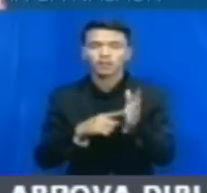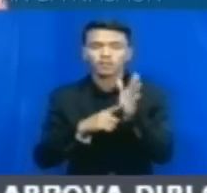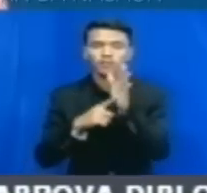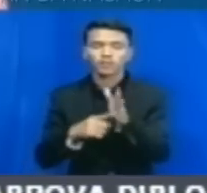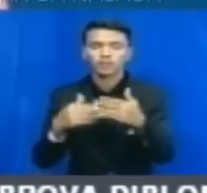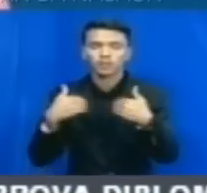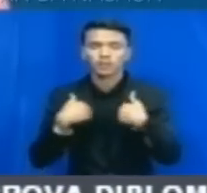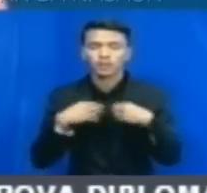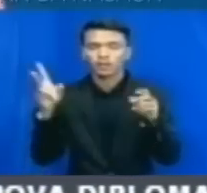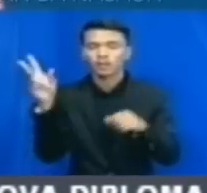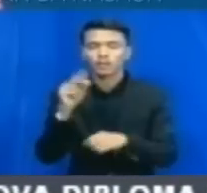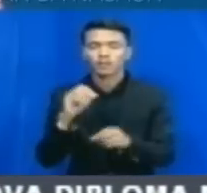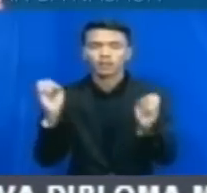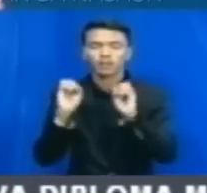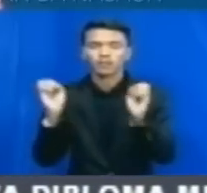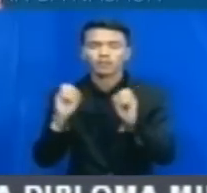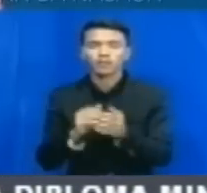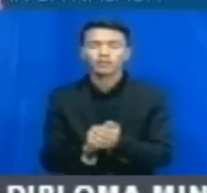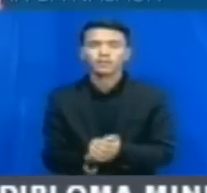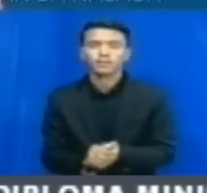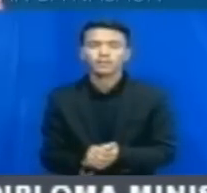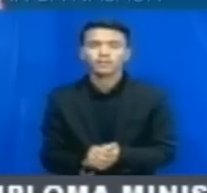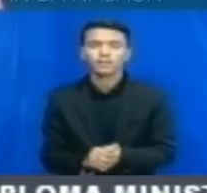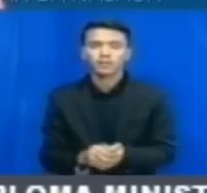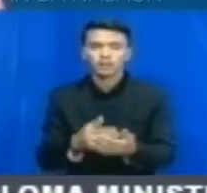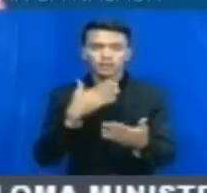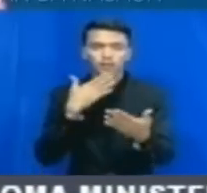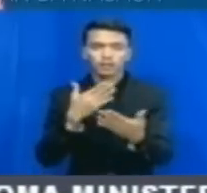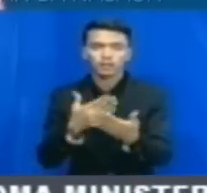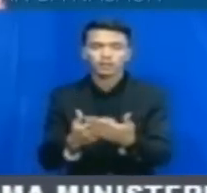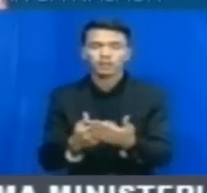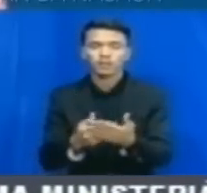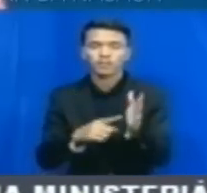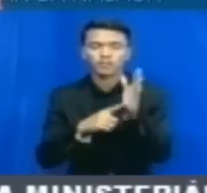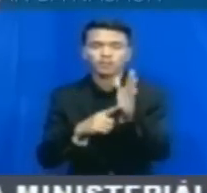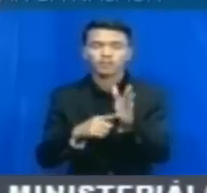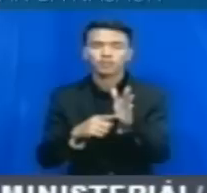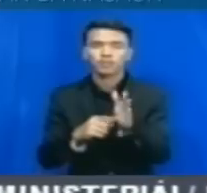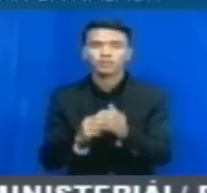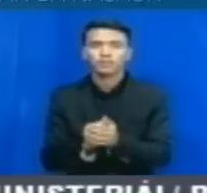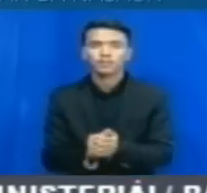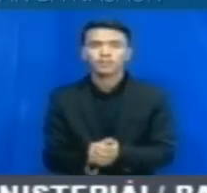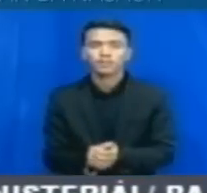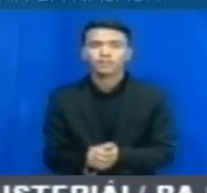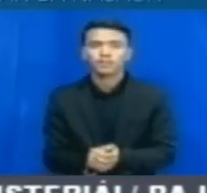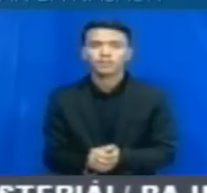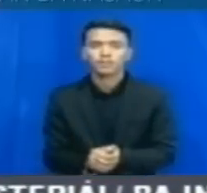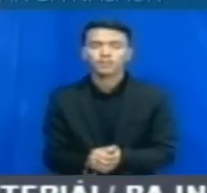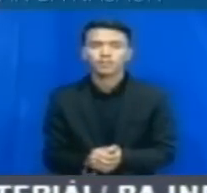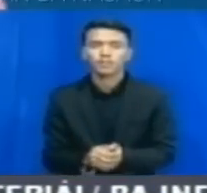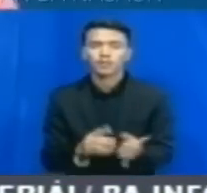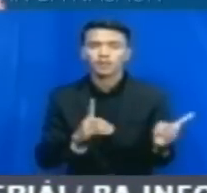iha kerjar ke la iha. Se provas nene kuando se suficiente kerjar ke provas nene seiha. Tama se provas nene seiha aplika